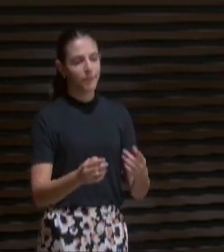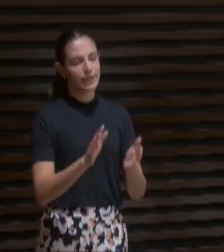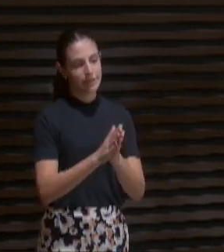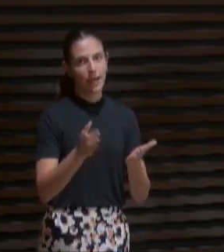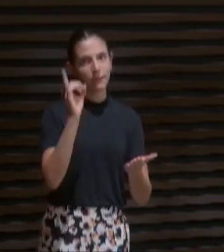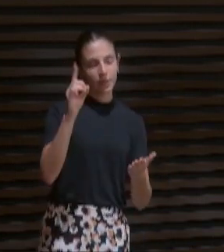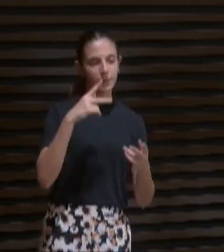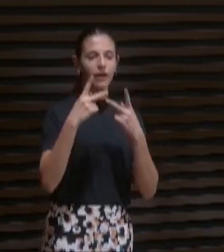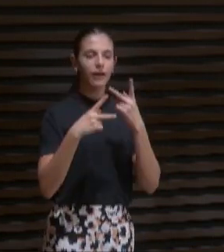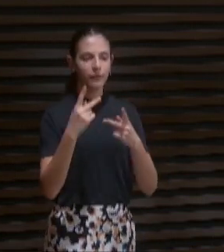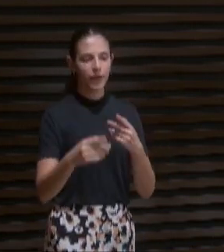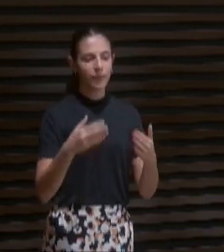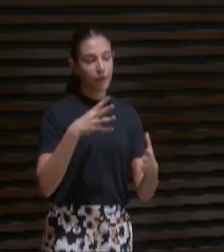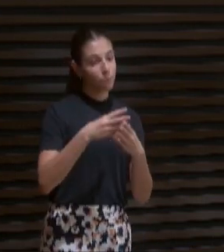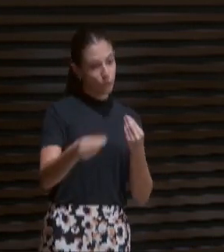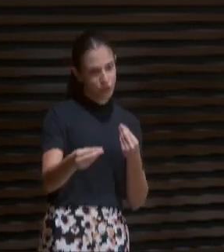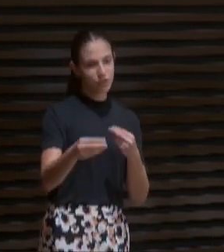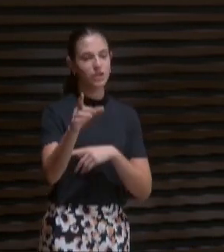perverso.